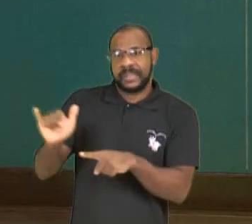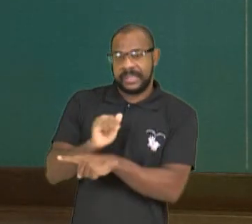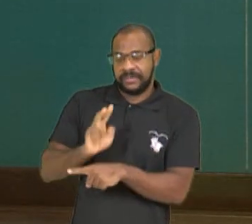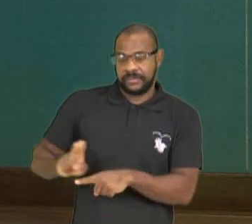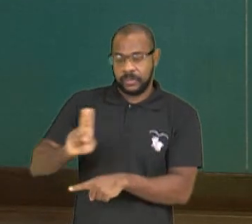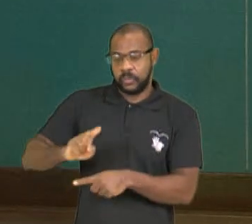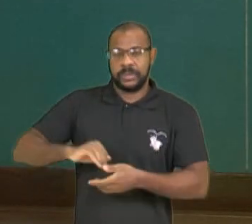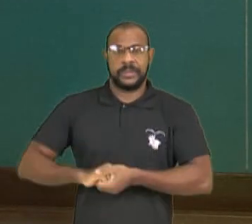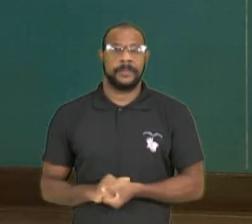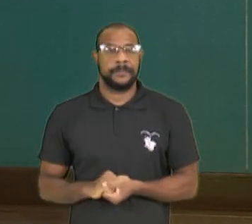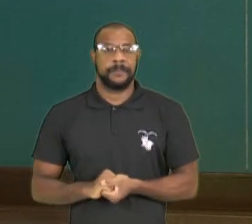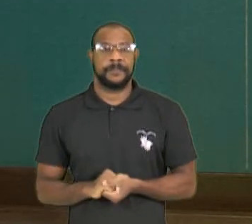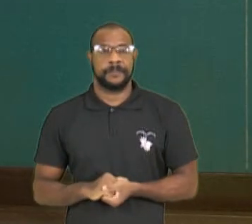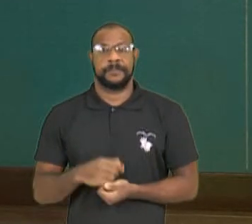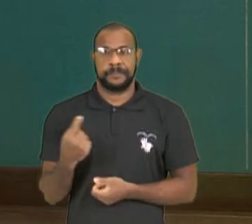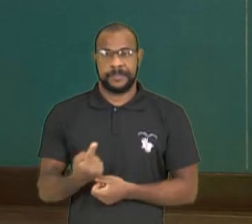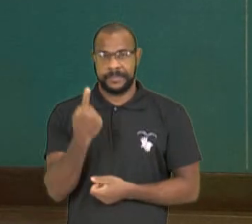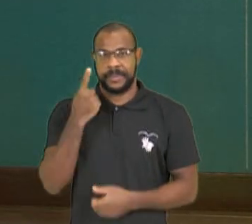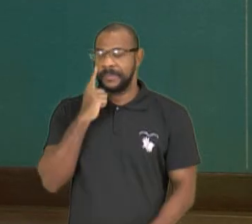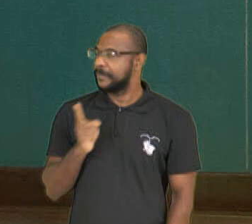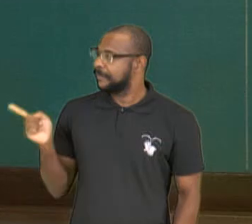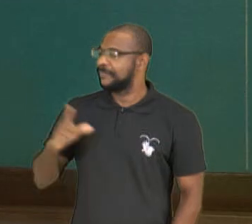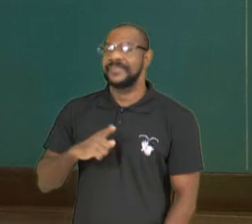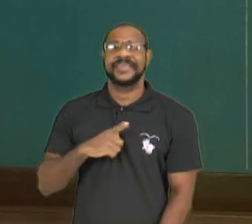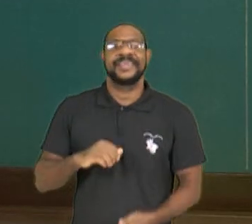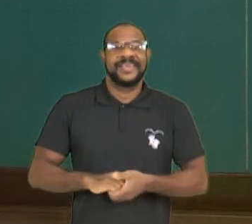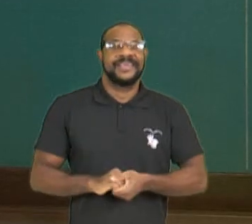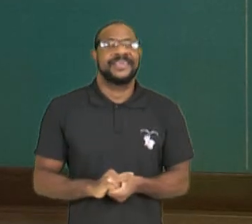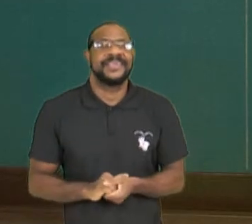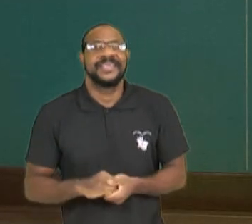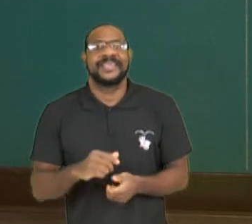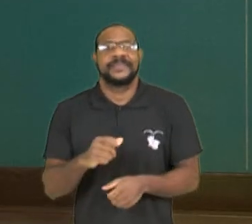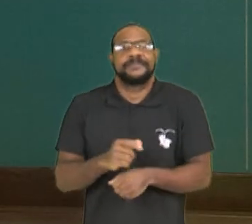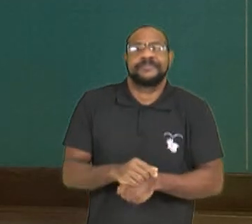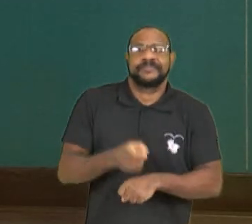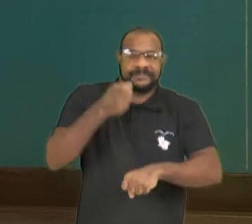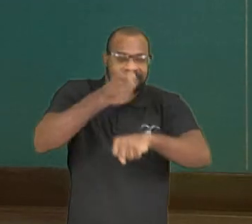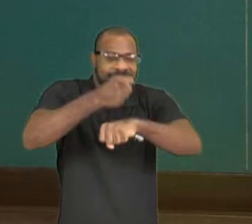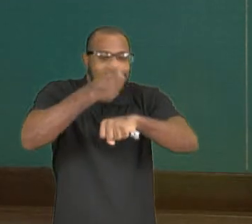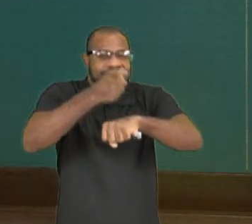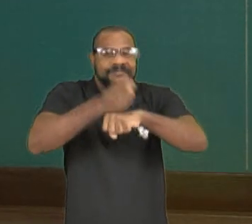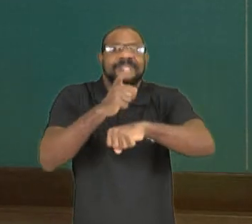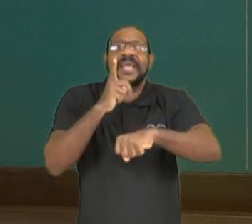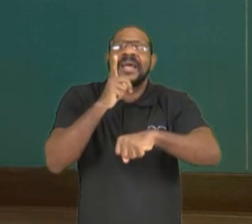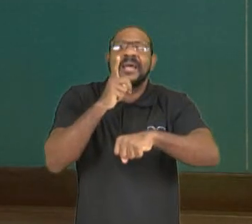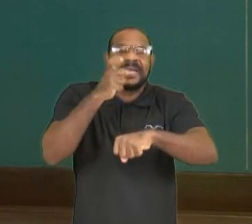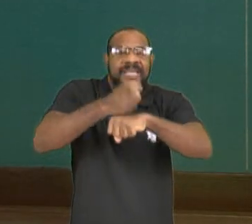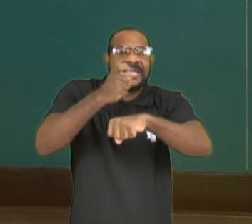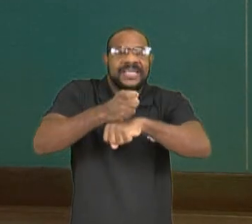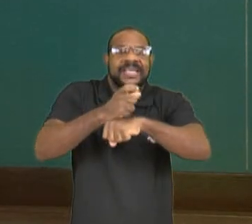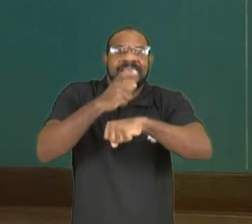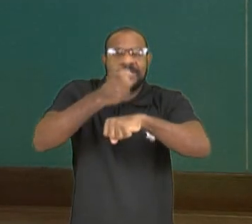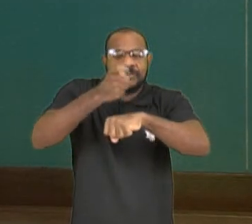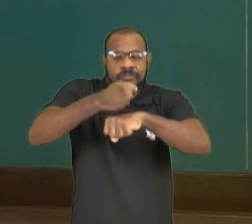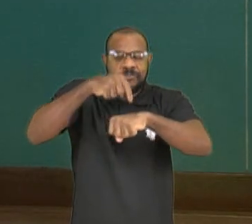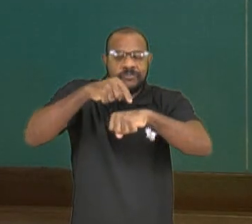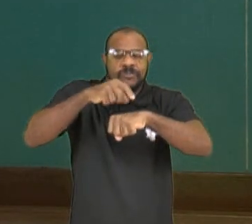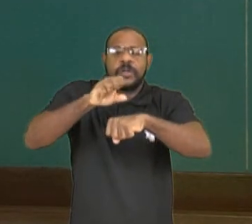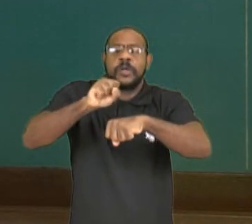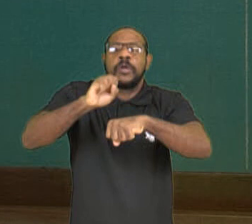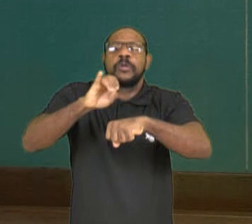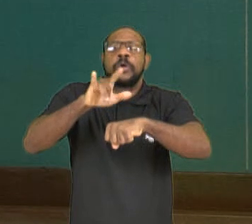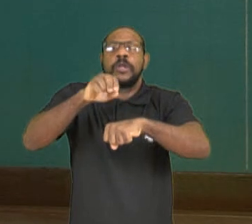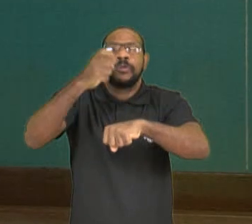lá? Primeira situação. Quando eu tenho um sólido dissolvido em um líquido. Então, por exemplo, eu tenho lá água